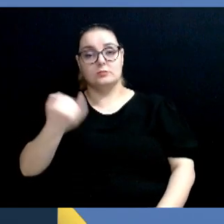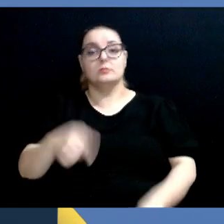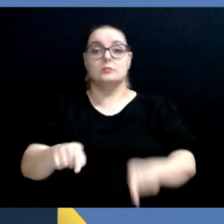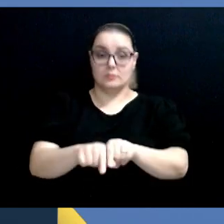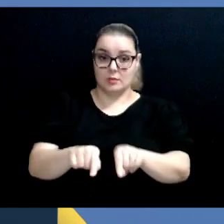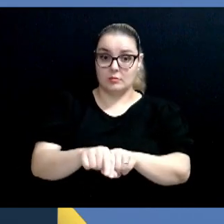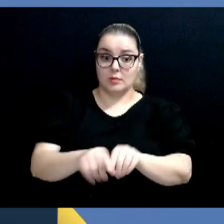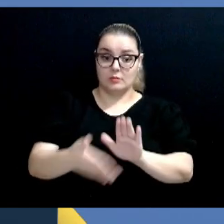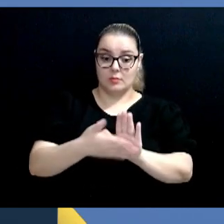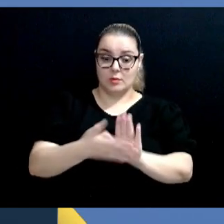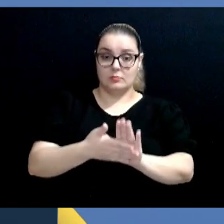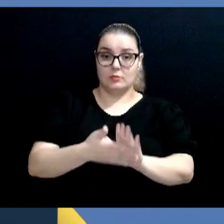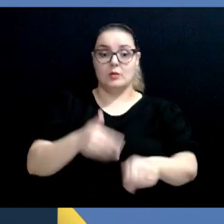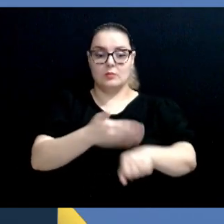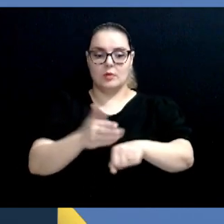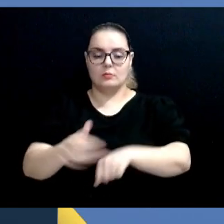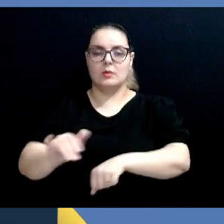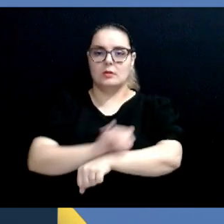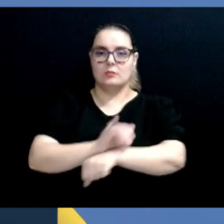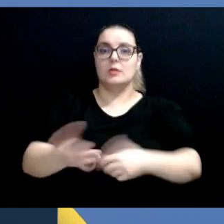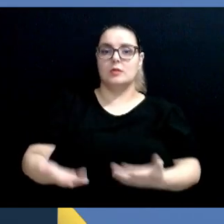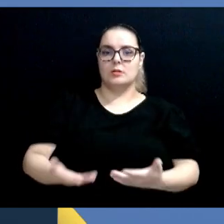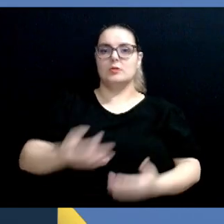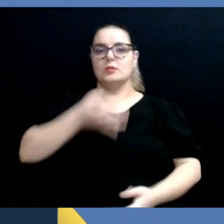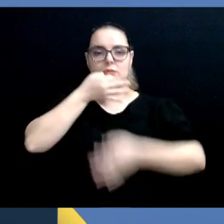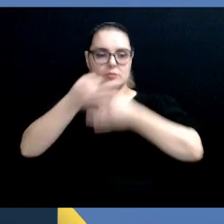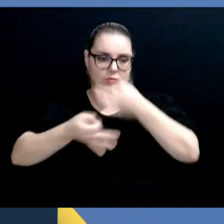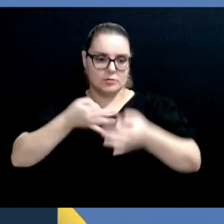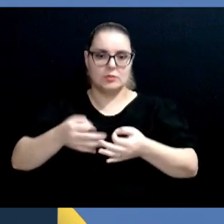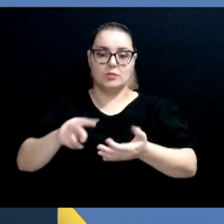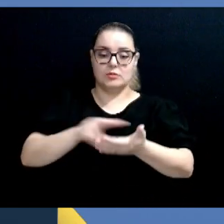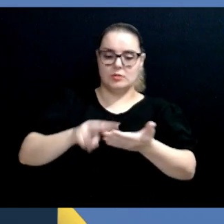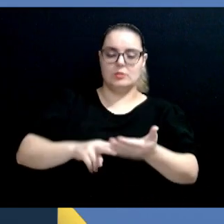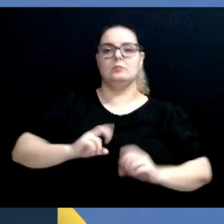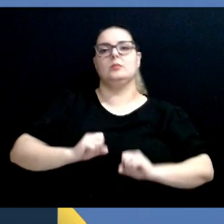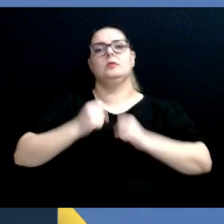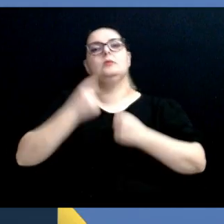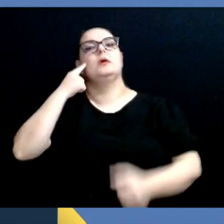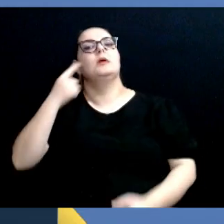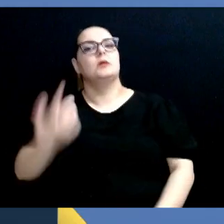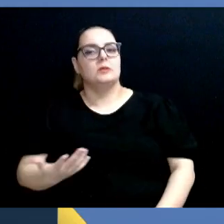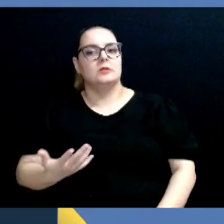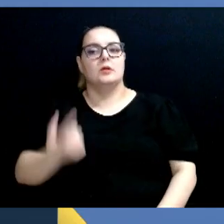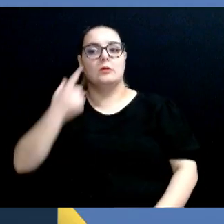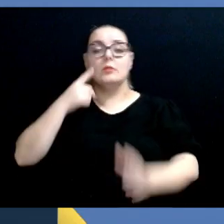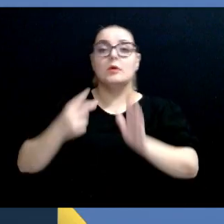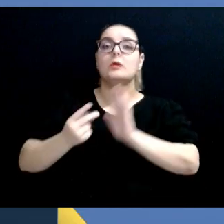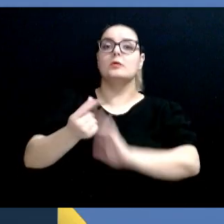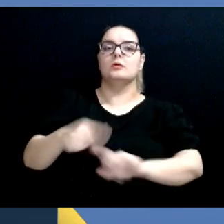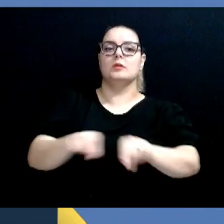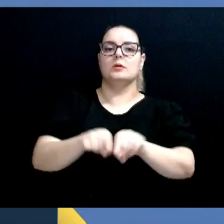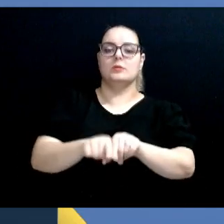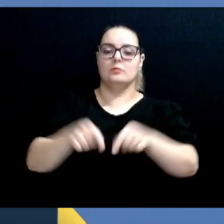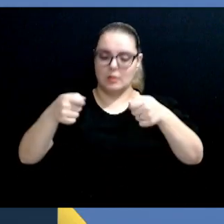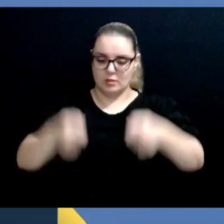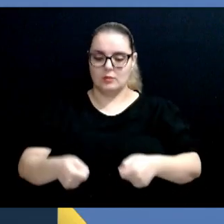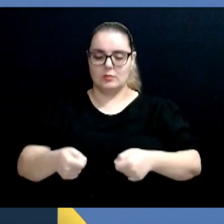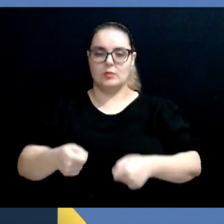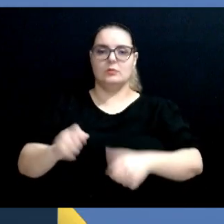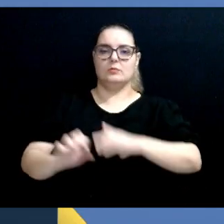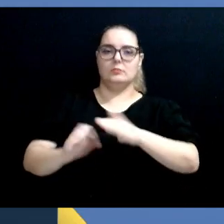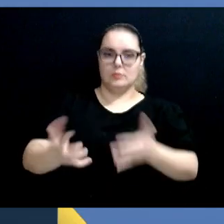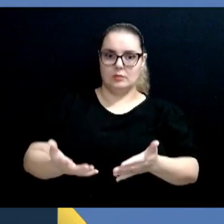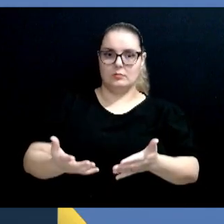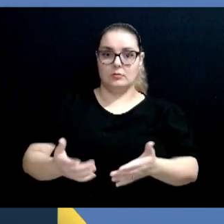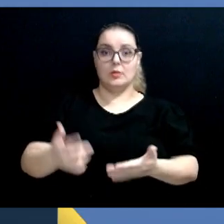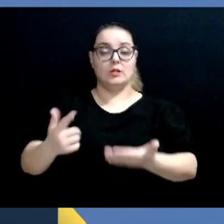ao primeiro obstáculo. Empreendedorismo é uma prática, portanto, nada melhor do que um livro prático para